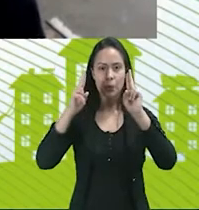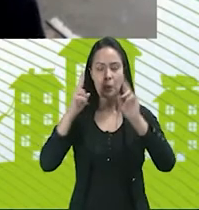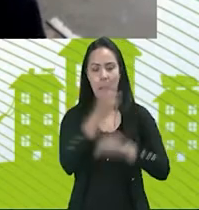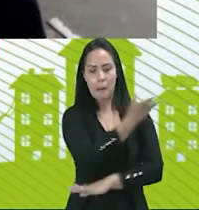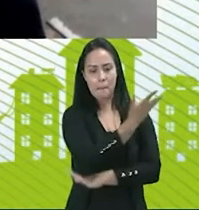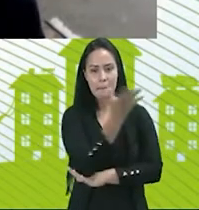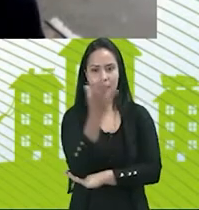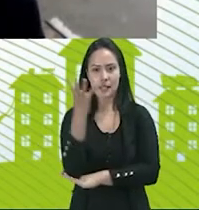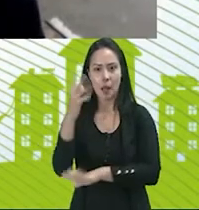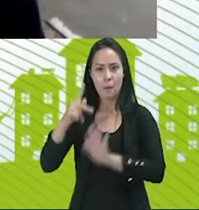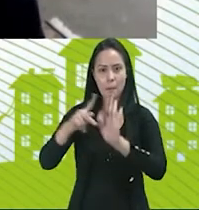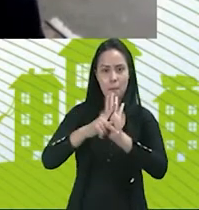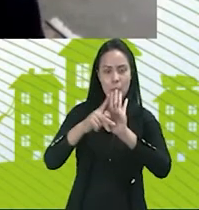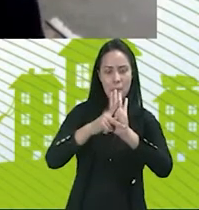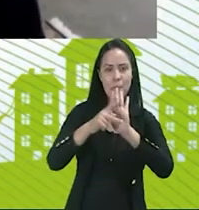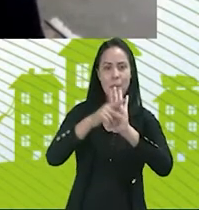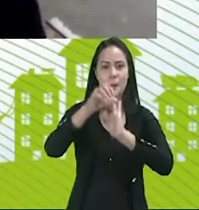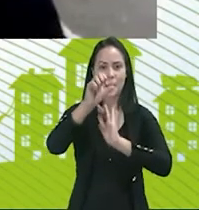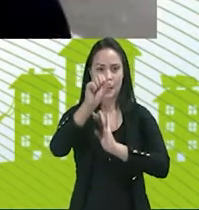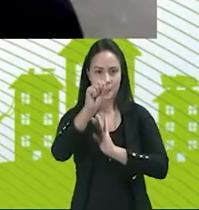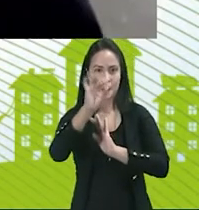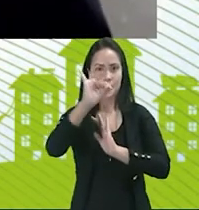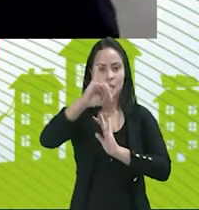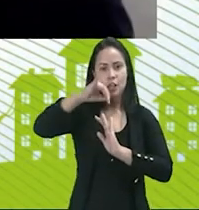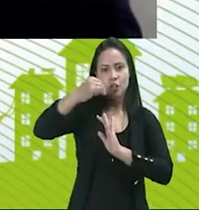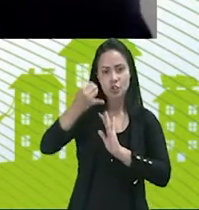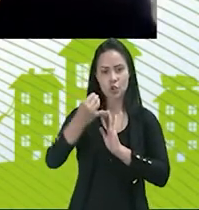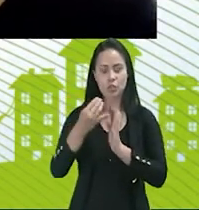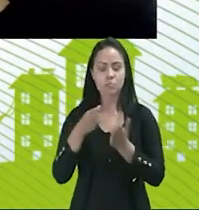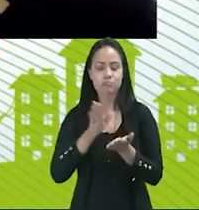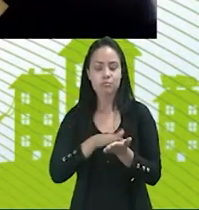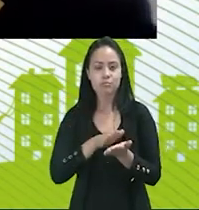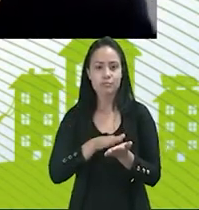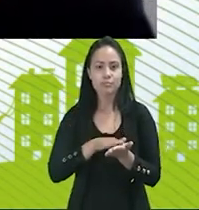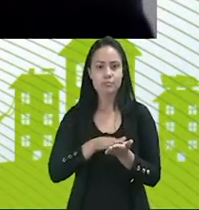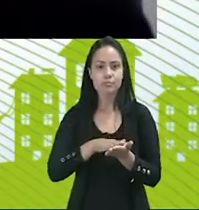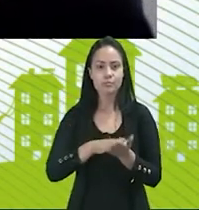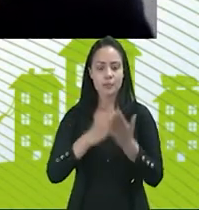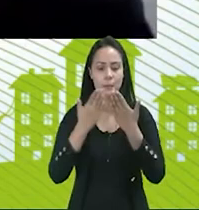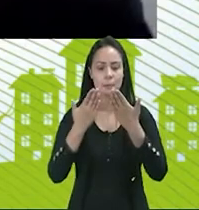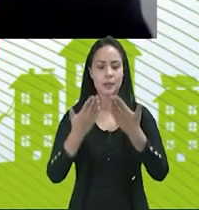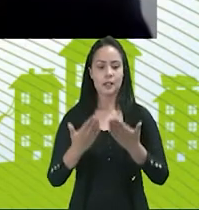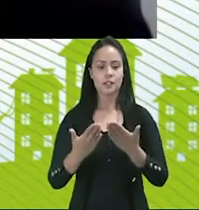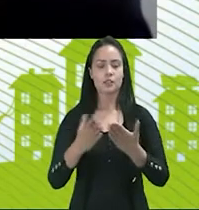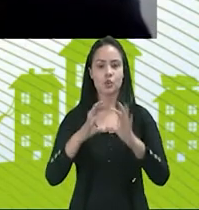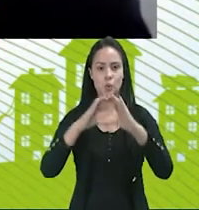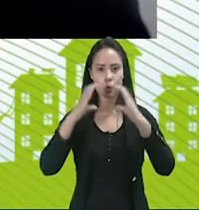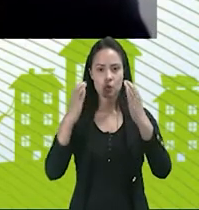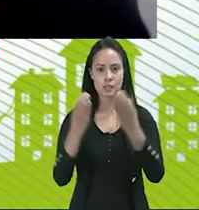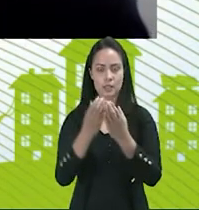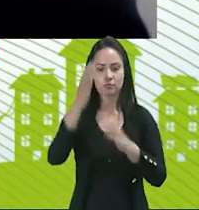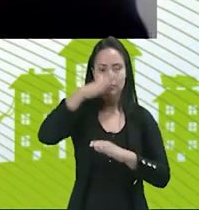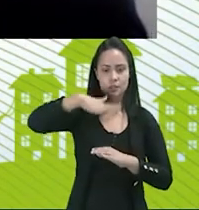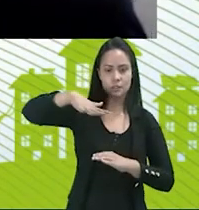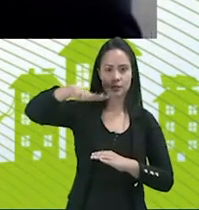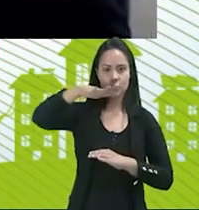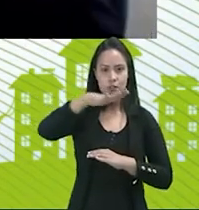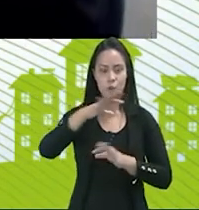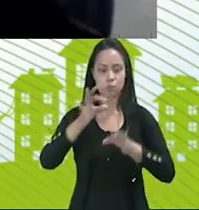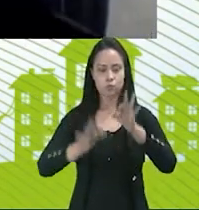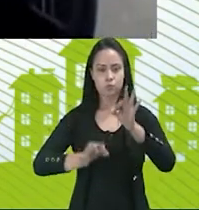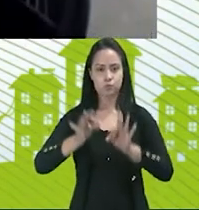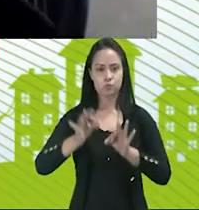na ocasião, assinou a portaria de criação do Comitê para a Implementação da Agenda 2030 e dos Objetivos de